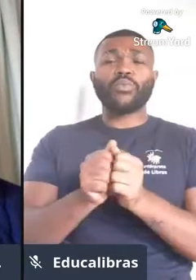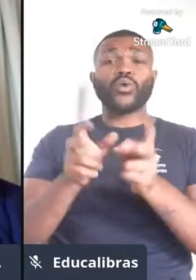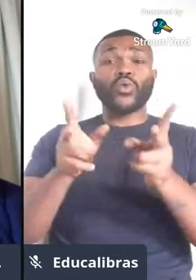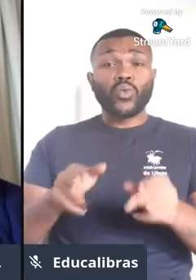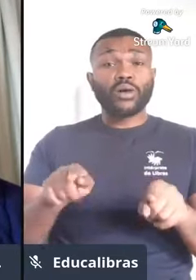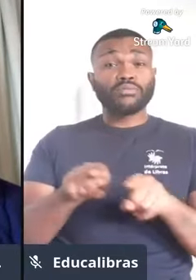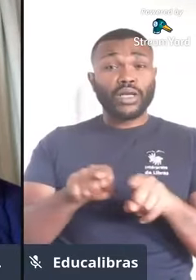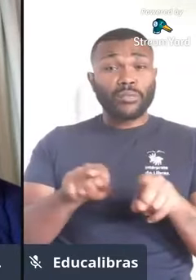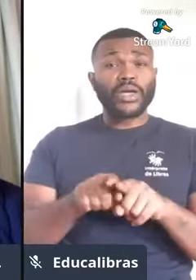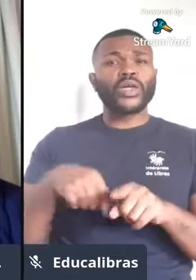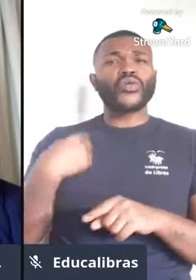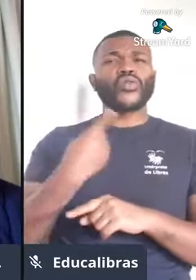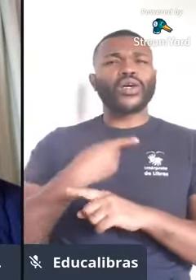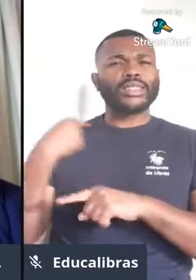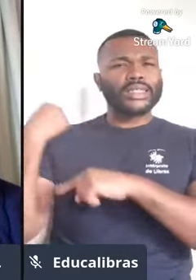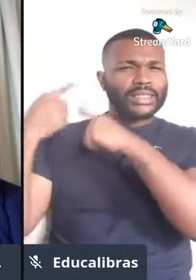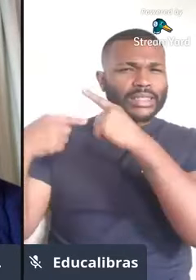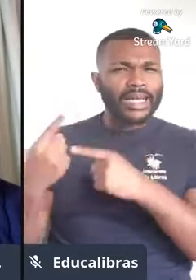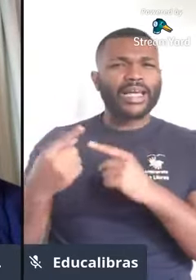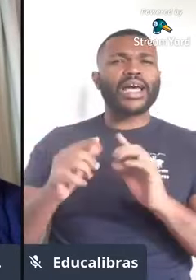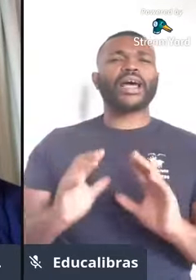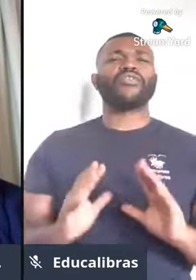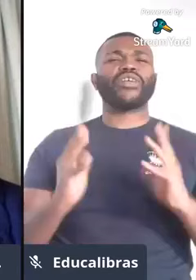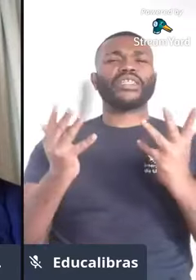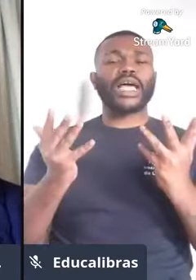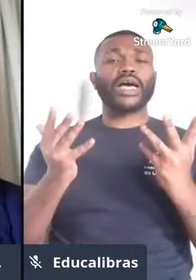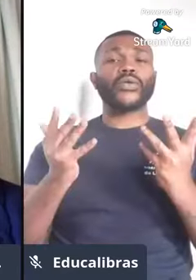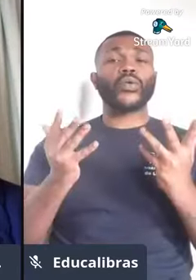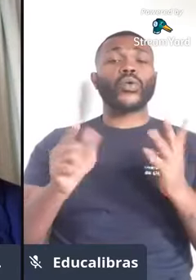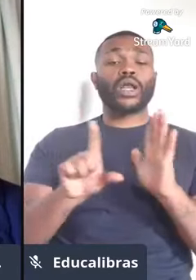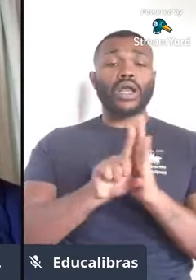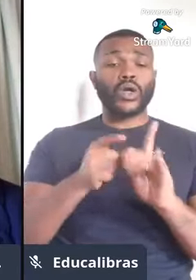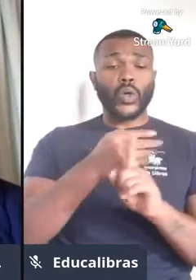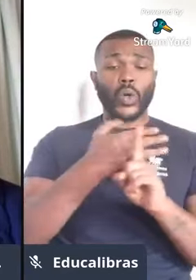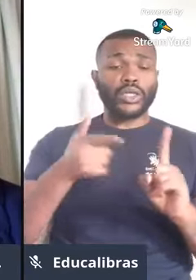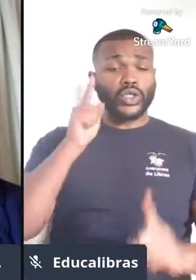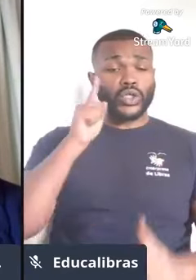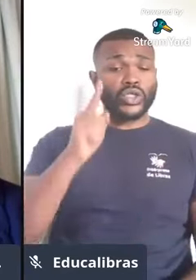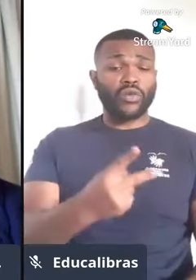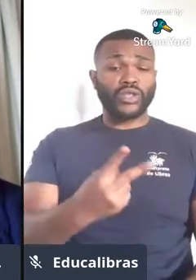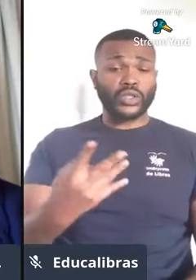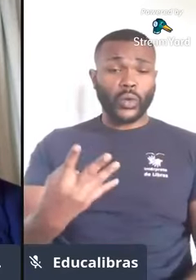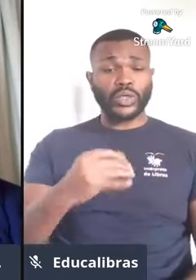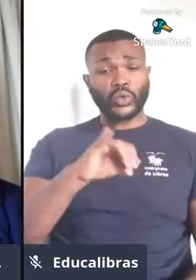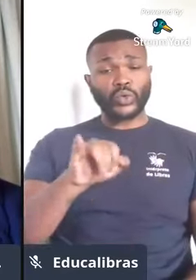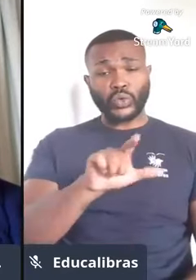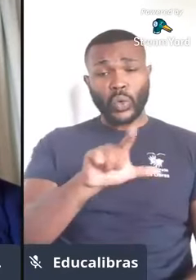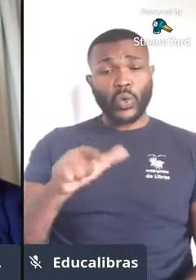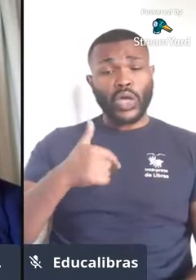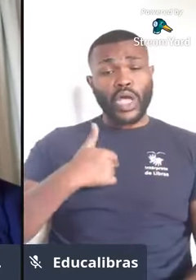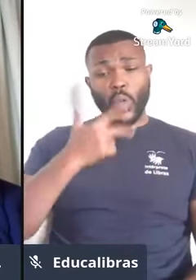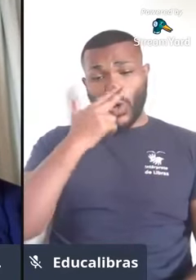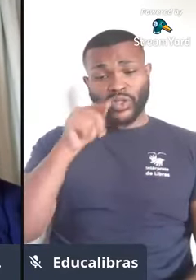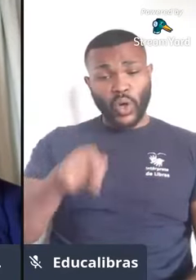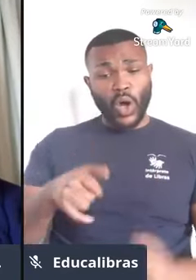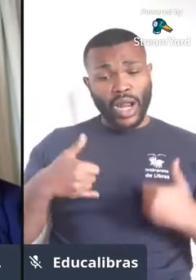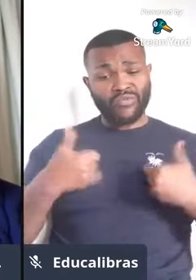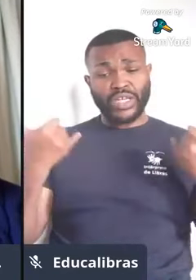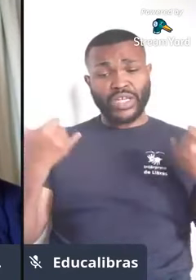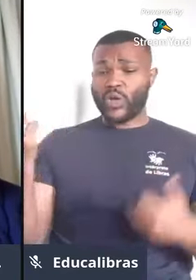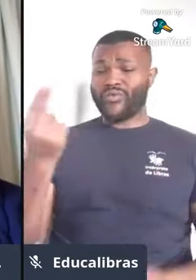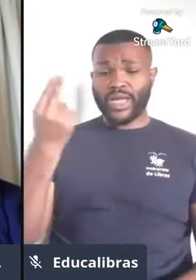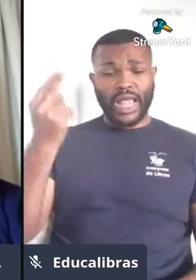tradicionalmente celebra o aniversário da Lei de Cotas no dia 24 de julho, quero crer que este ano não teremos condições de fazer o aniversário no dia 24,